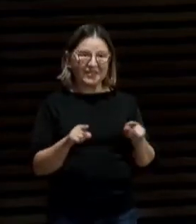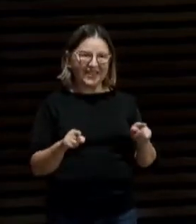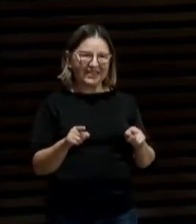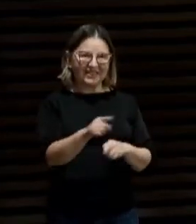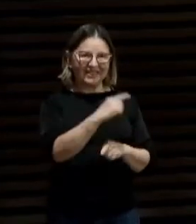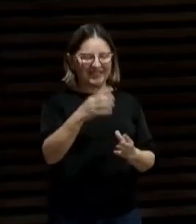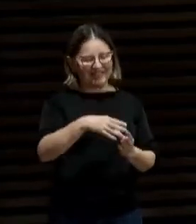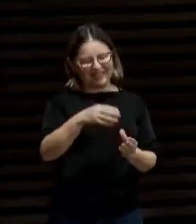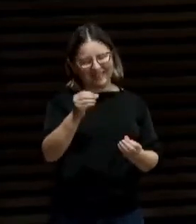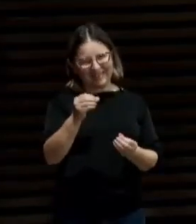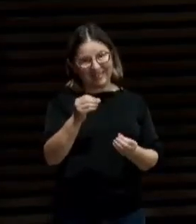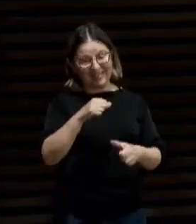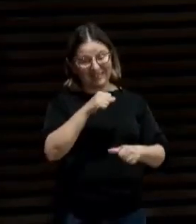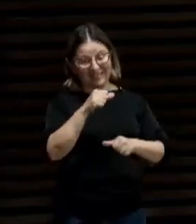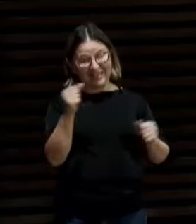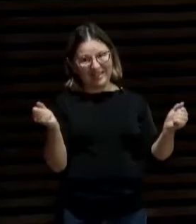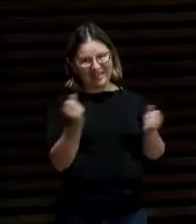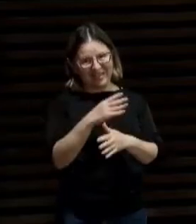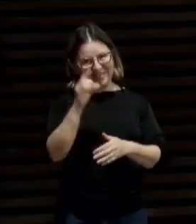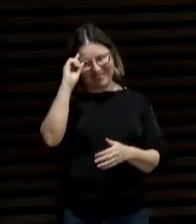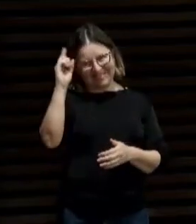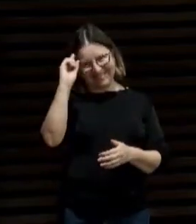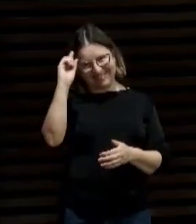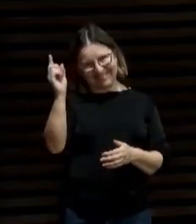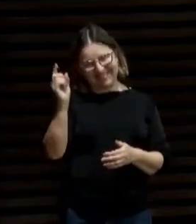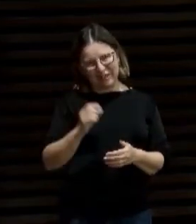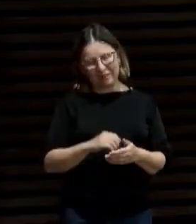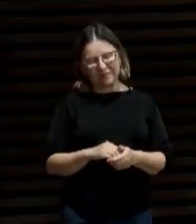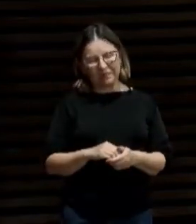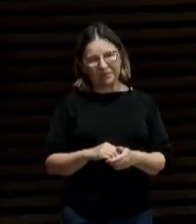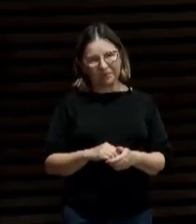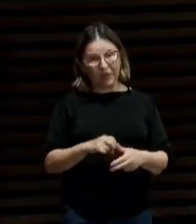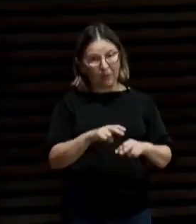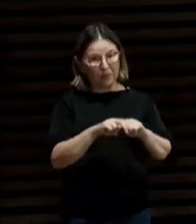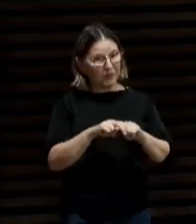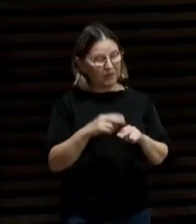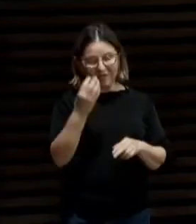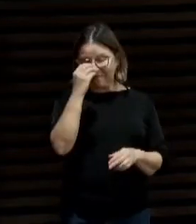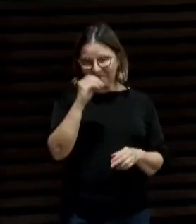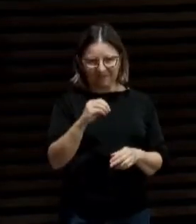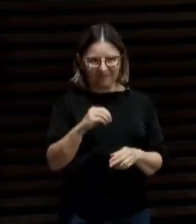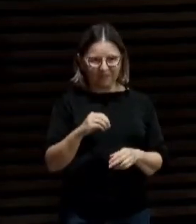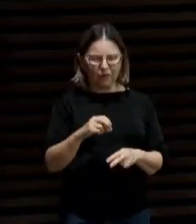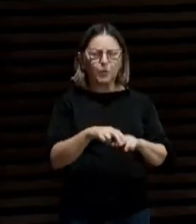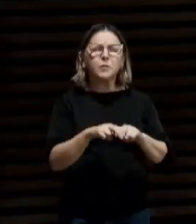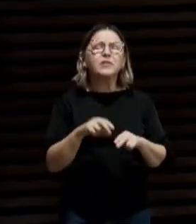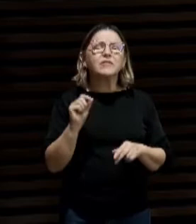homem interior se renova de dia em dia. Por isso não desanimamos. Por isso o